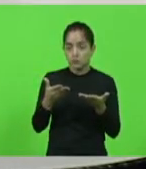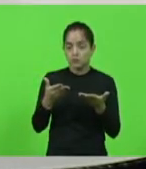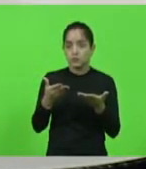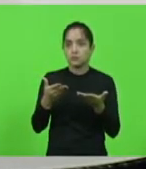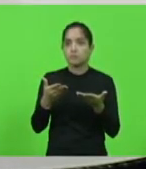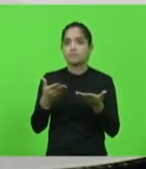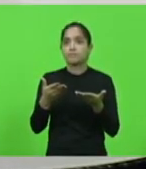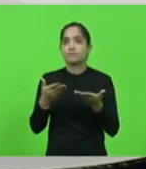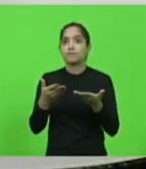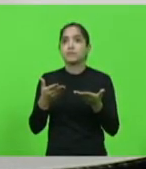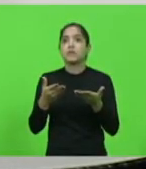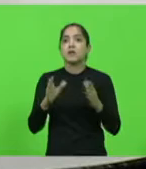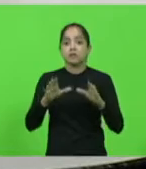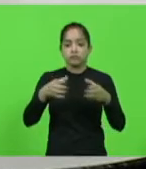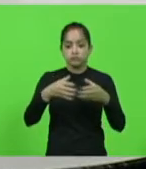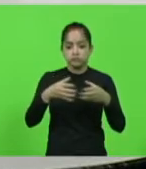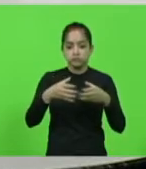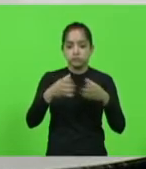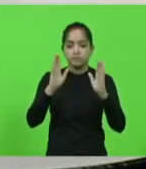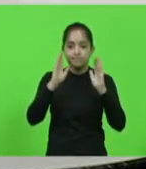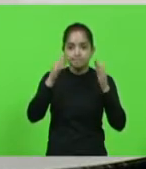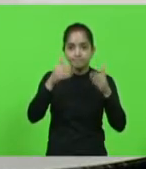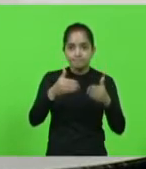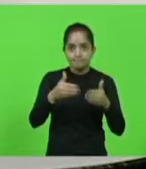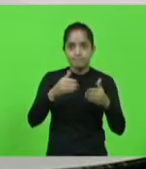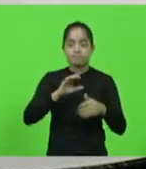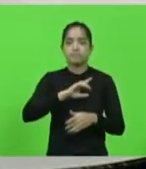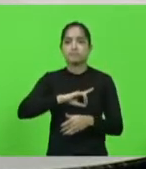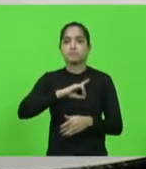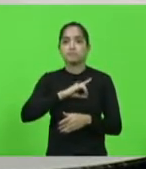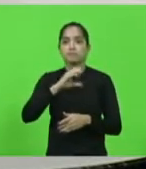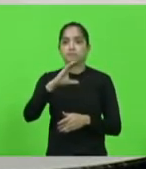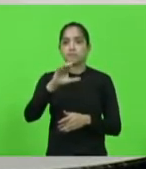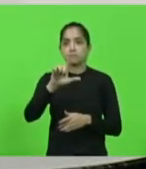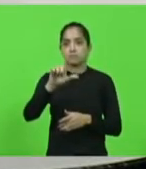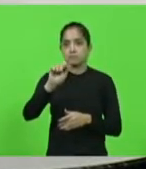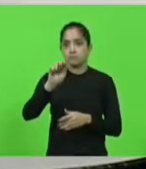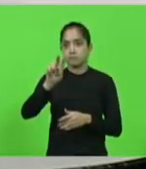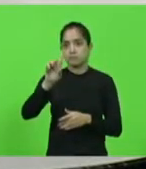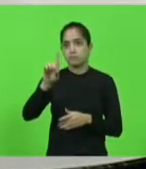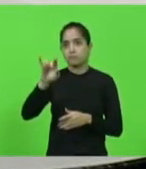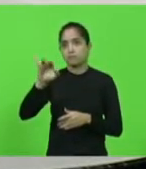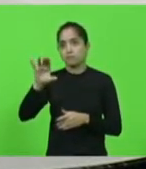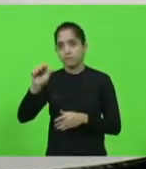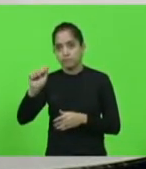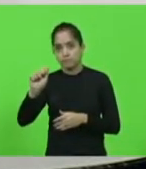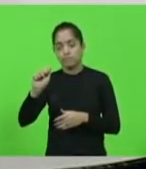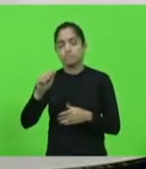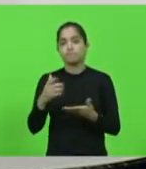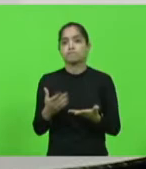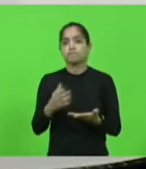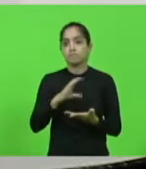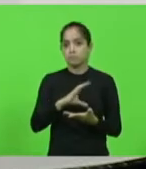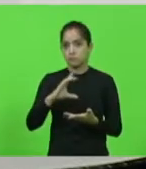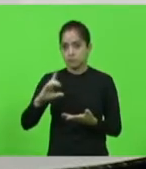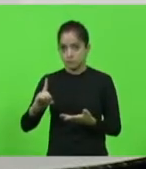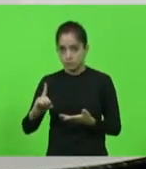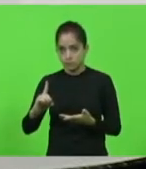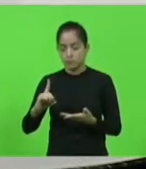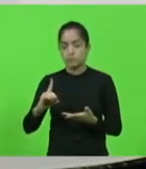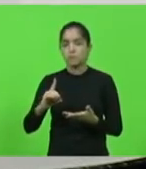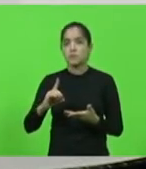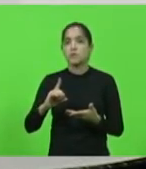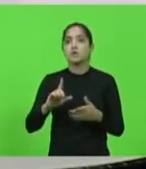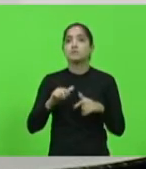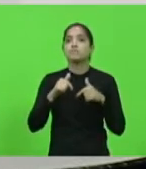à frente do Observatório, a delegada Cláudia coordenando essa atividade. Uma ação que foi possível